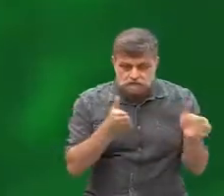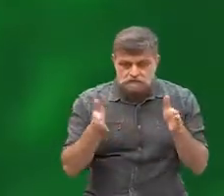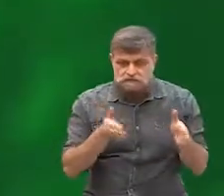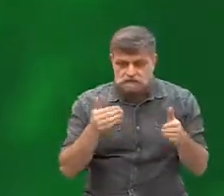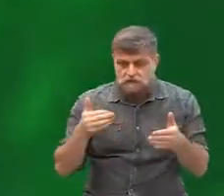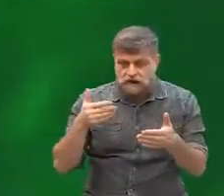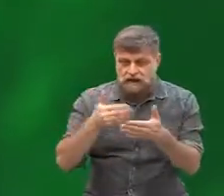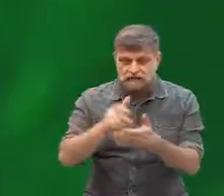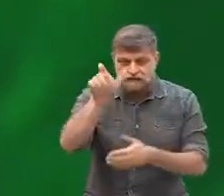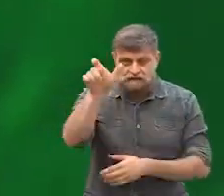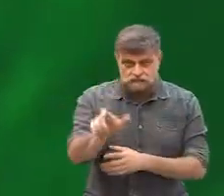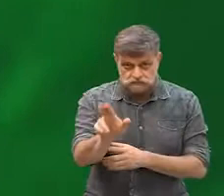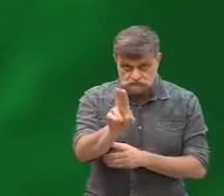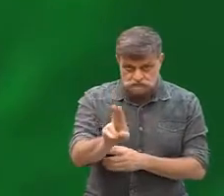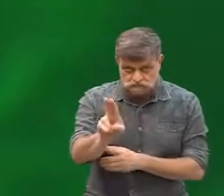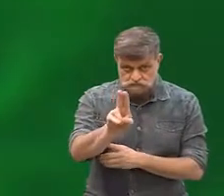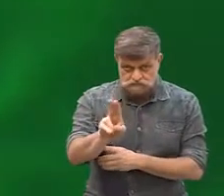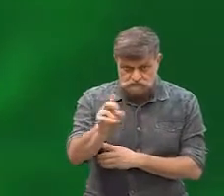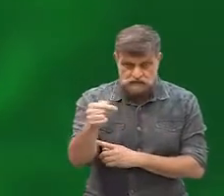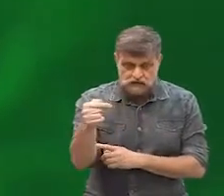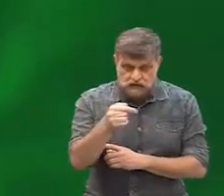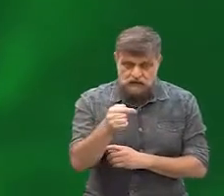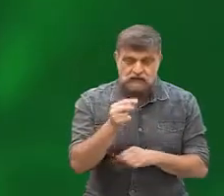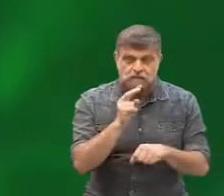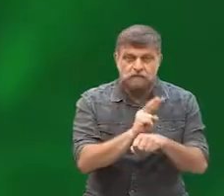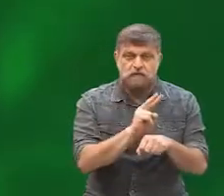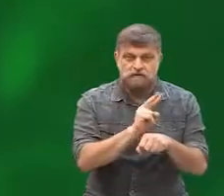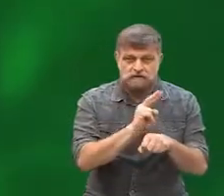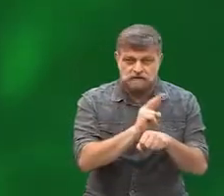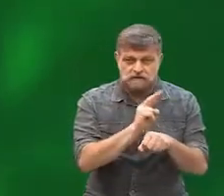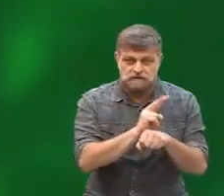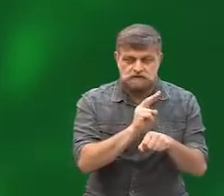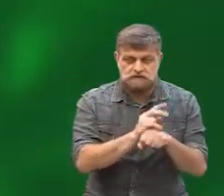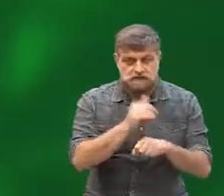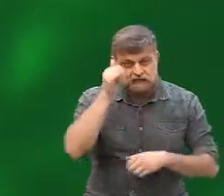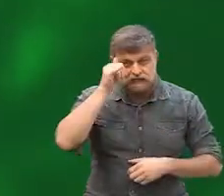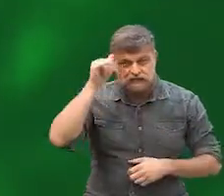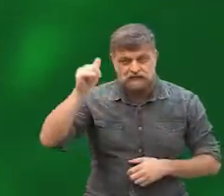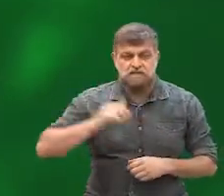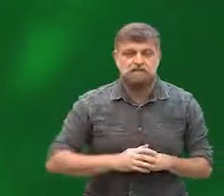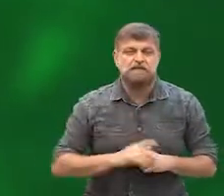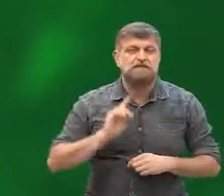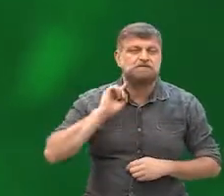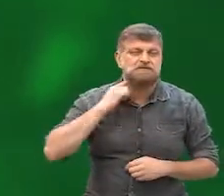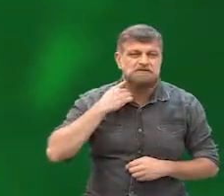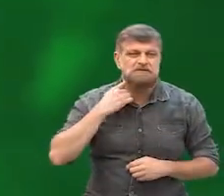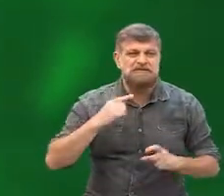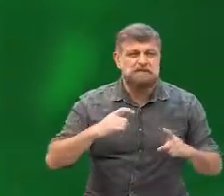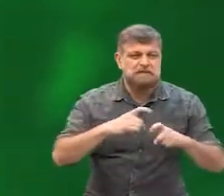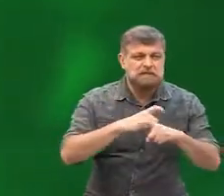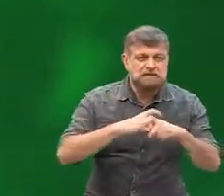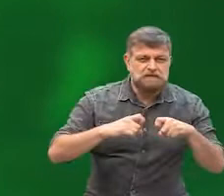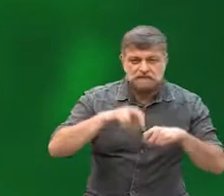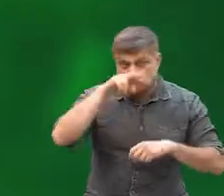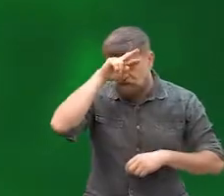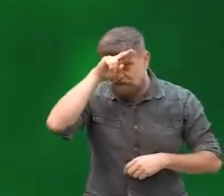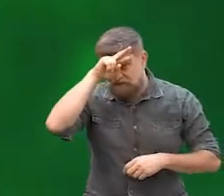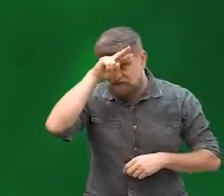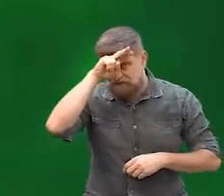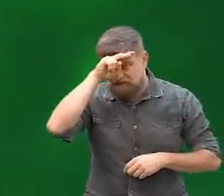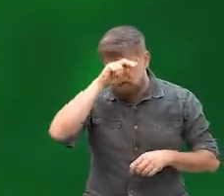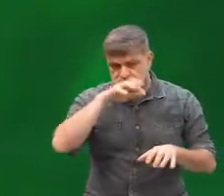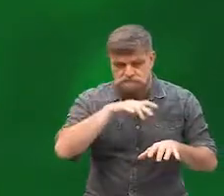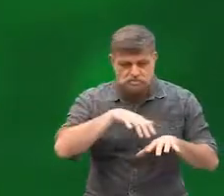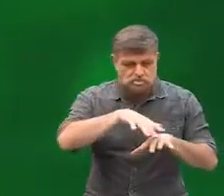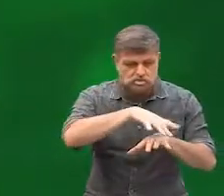consumo efetivo, é ela quem o protege, evitando a contaminação por micro-organismos, insetos, entre